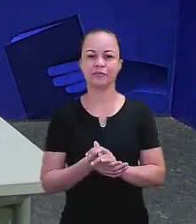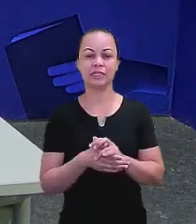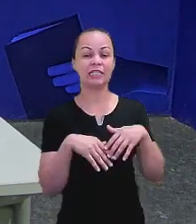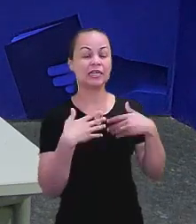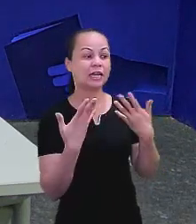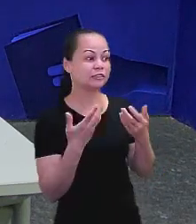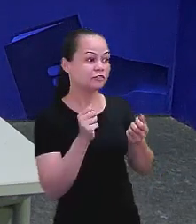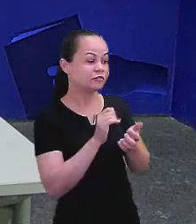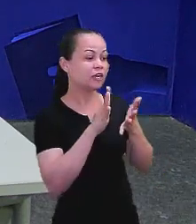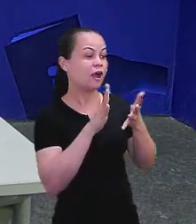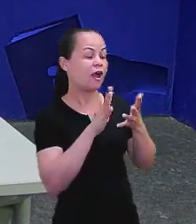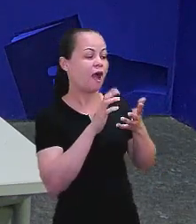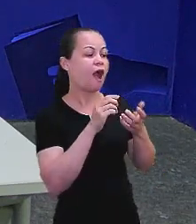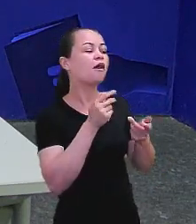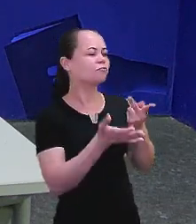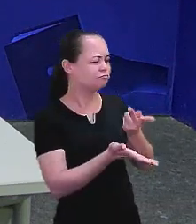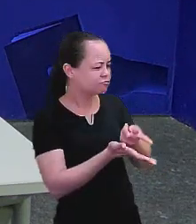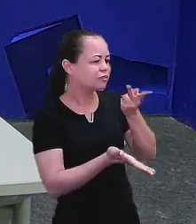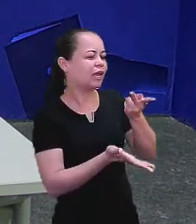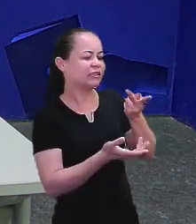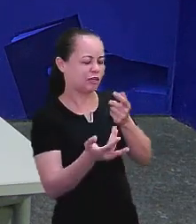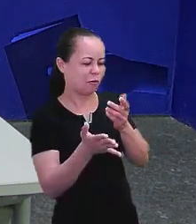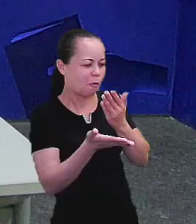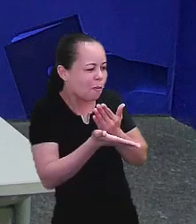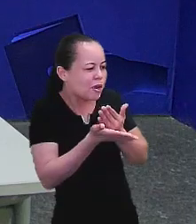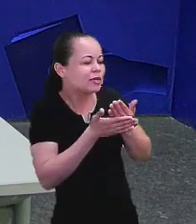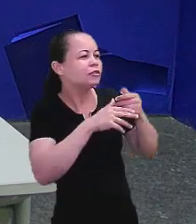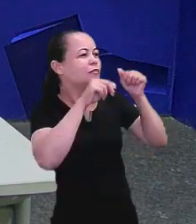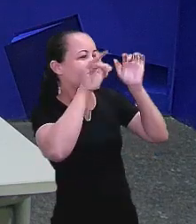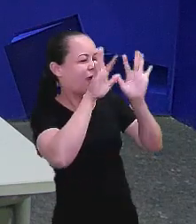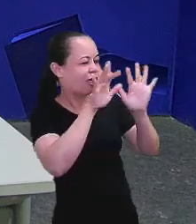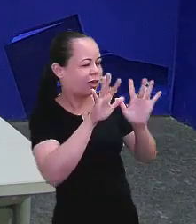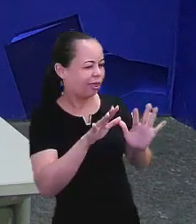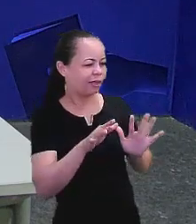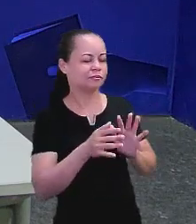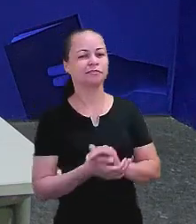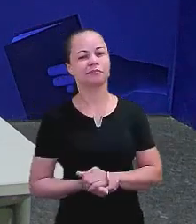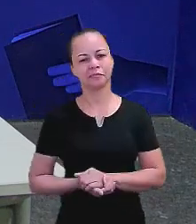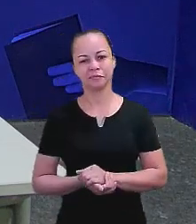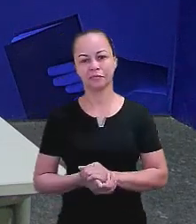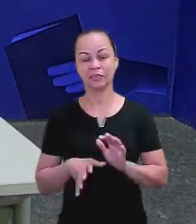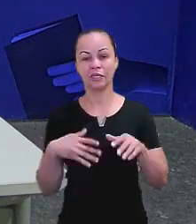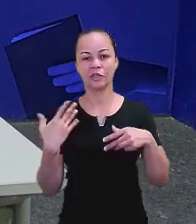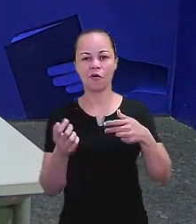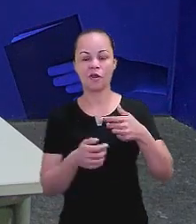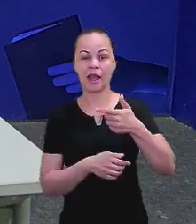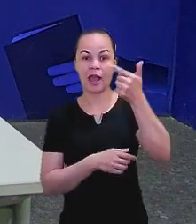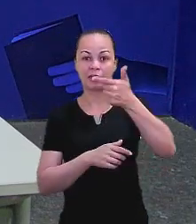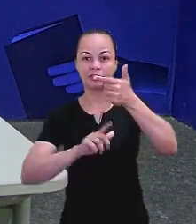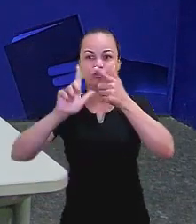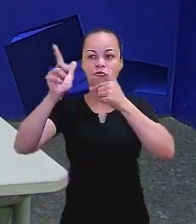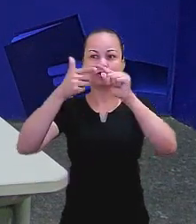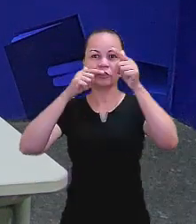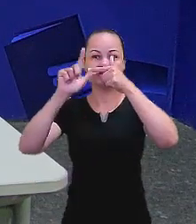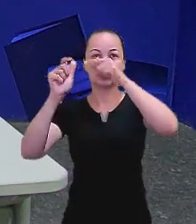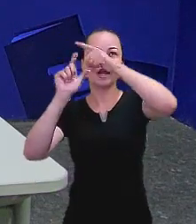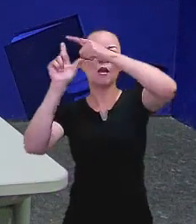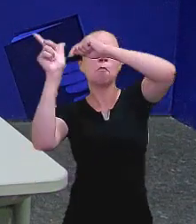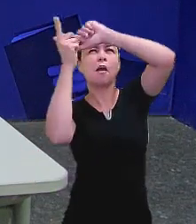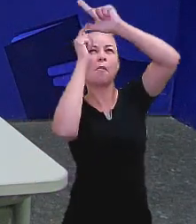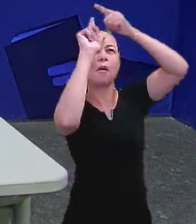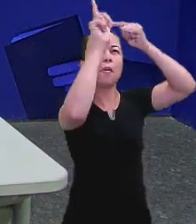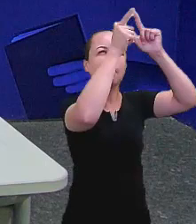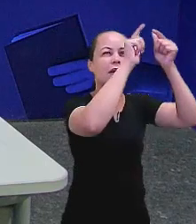adivinha, aconteceu, começou a nevar. E olha a segunda estrela passando no